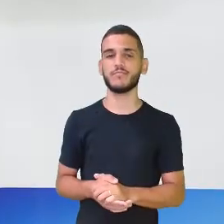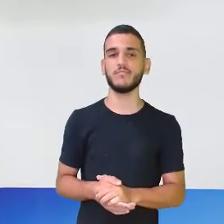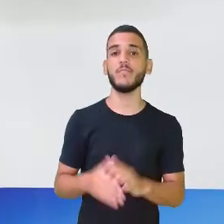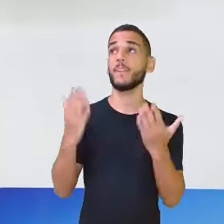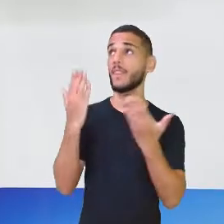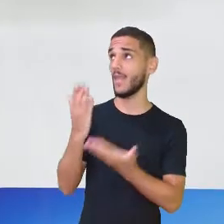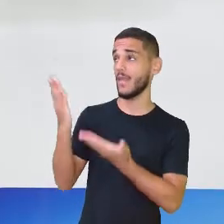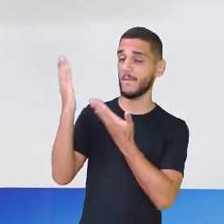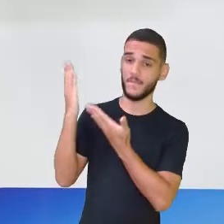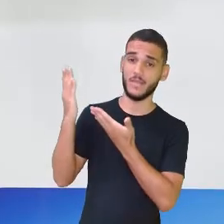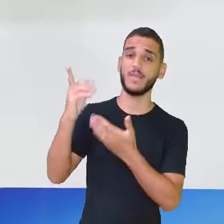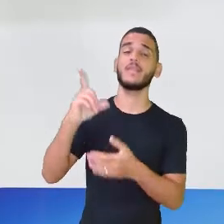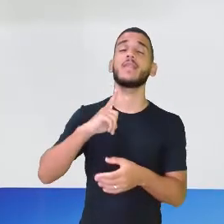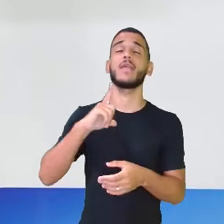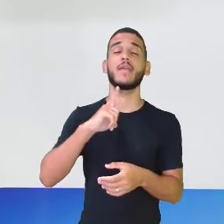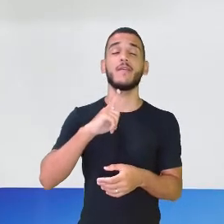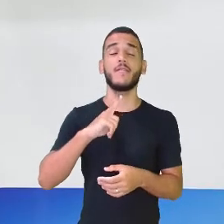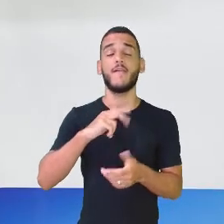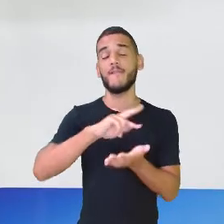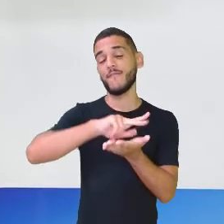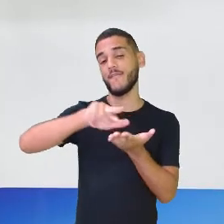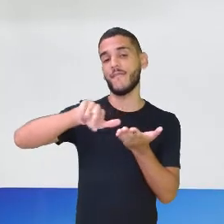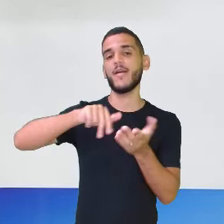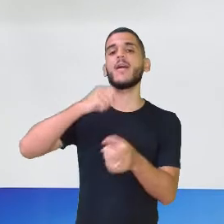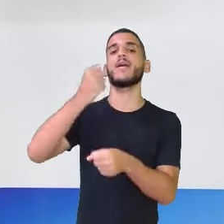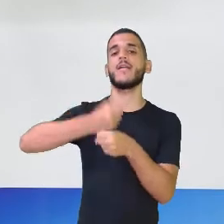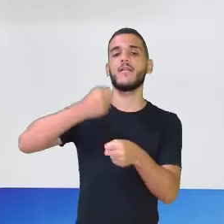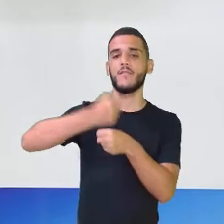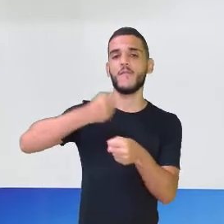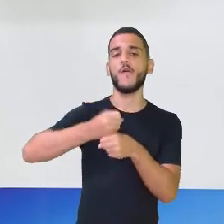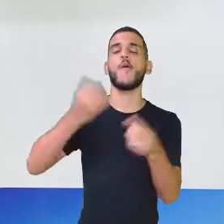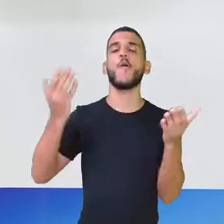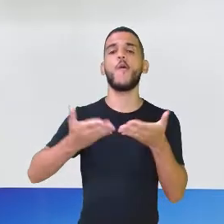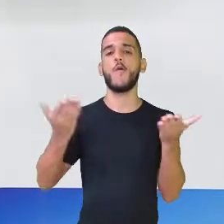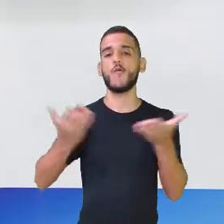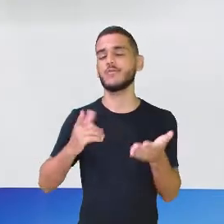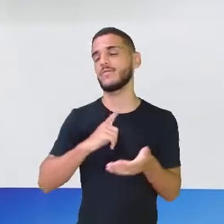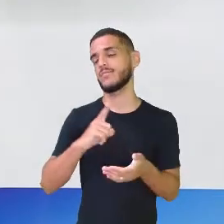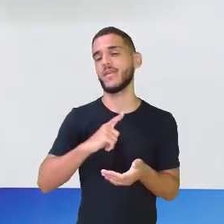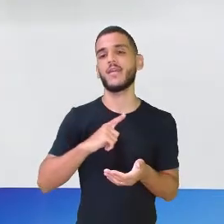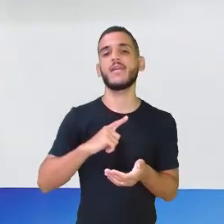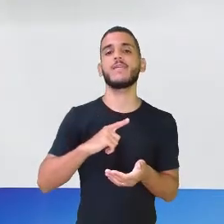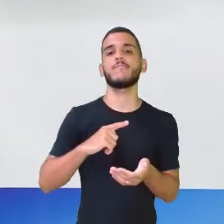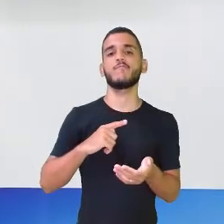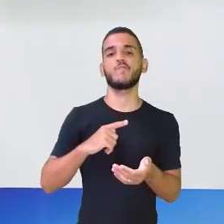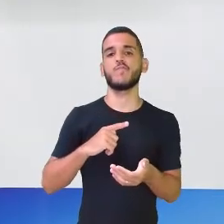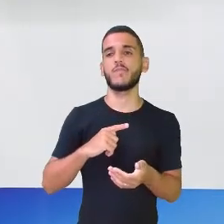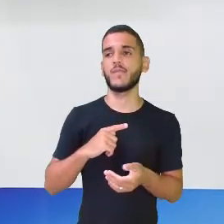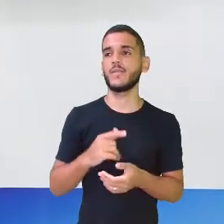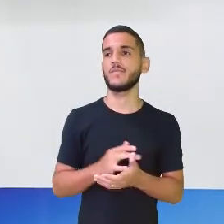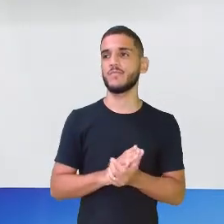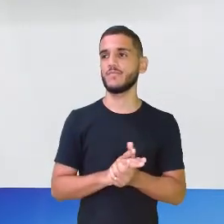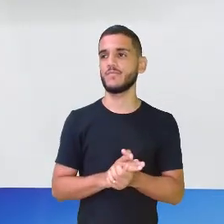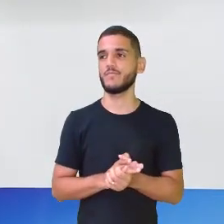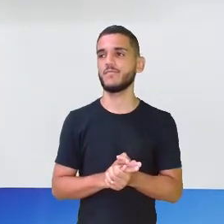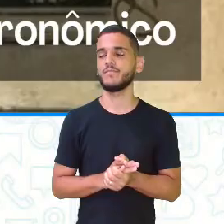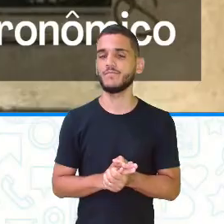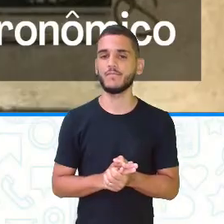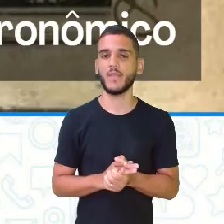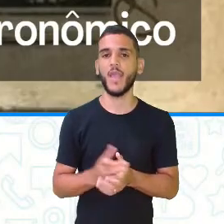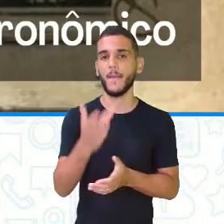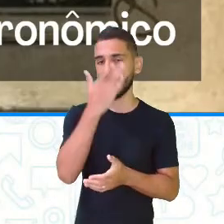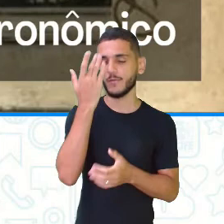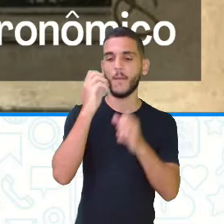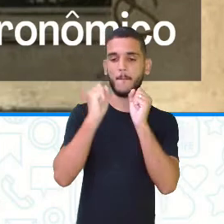reformas e hoje está em pleno funcionamento para todos nós aqui recifenses. E olha só,